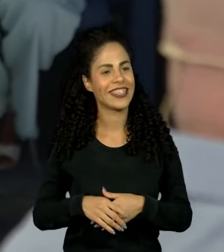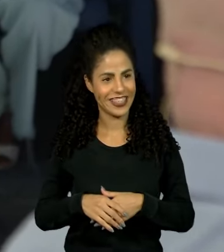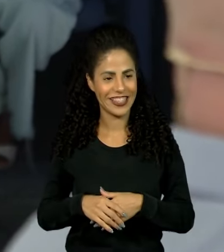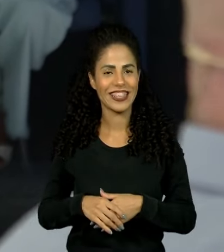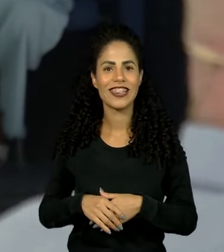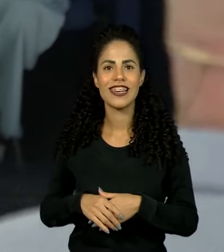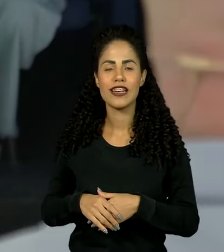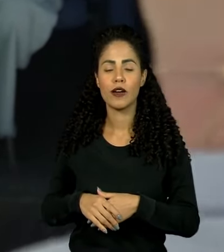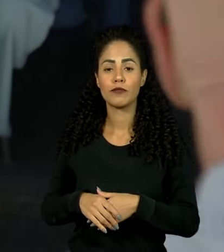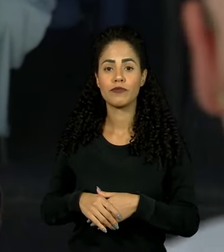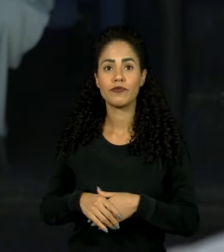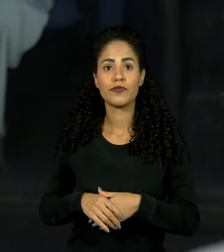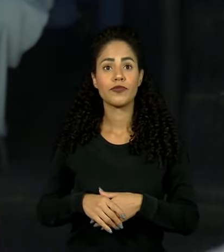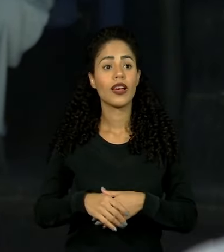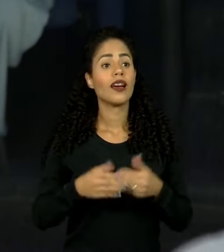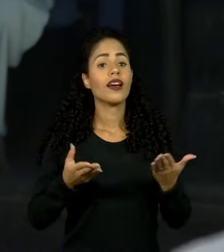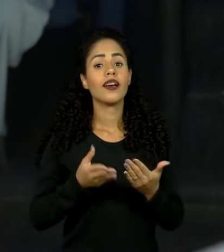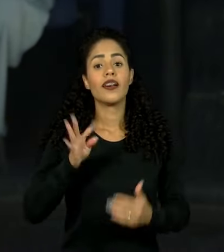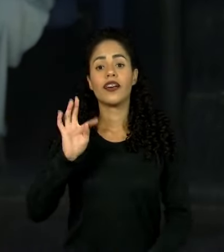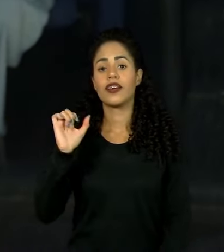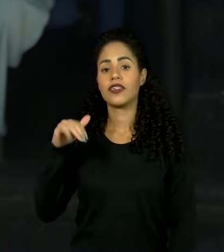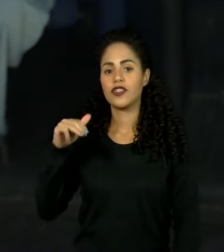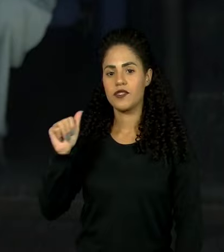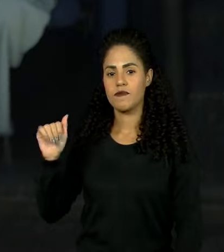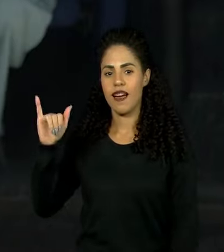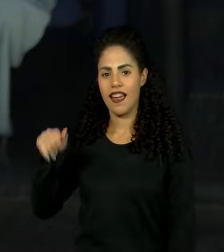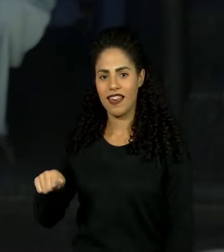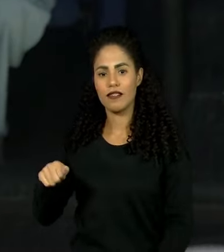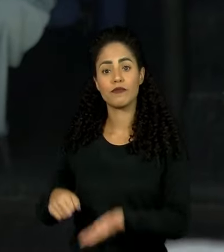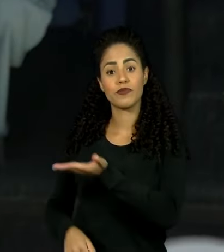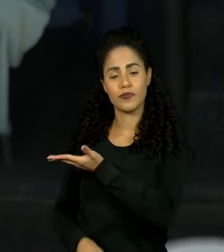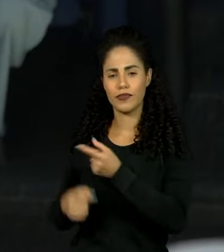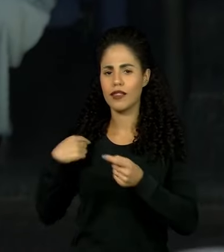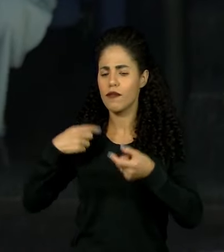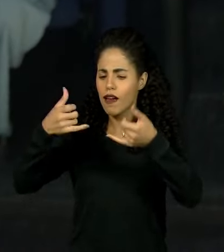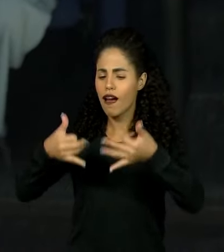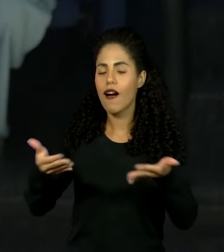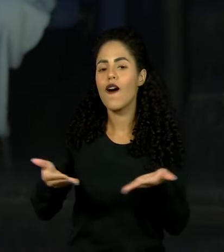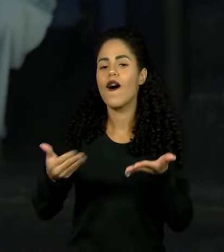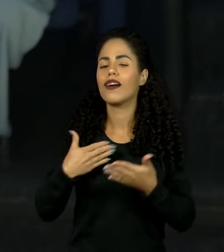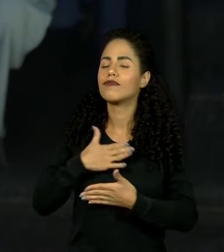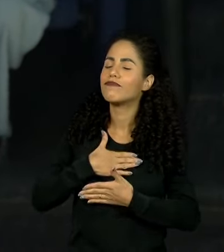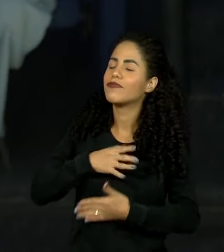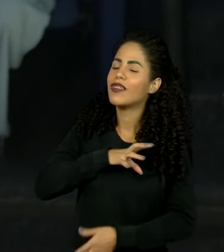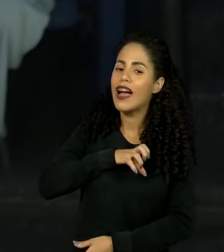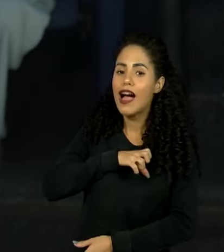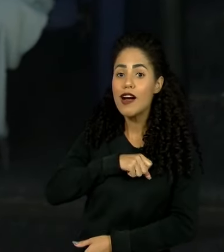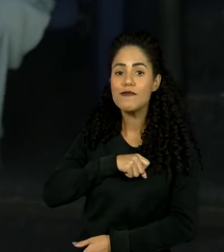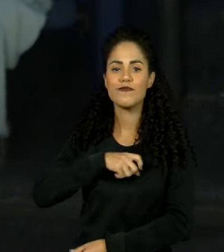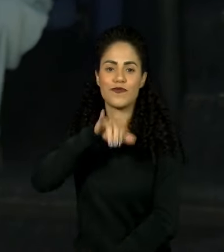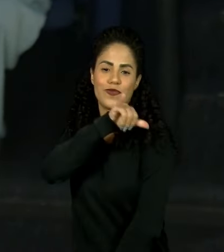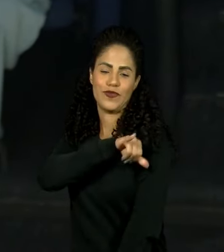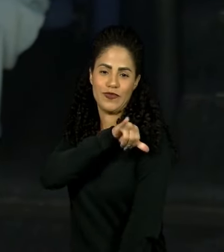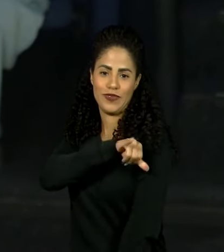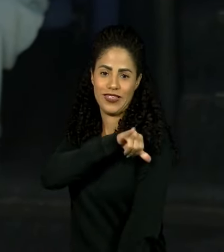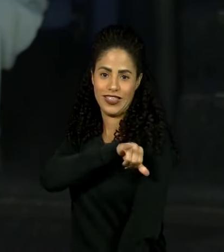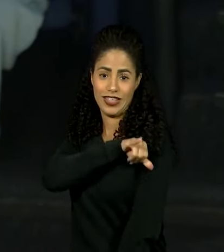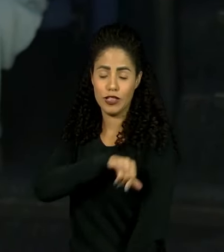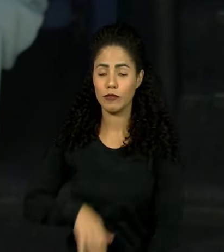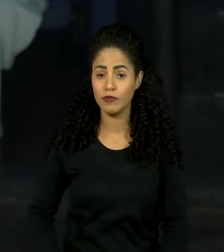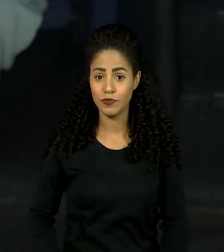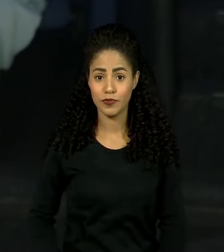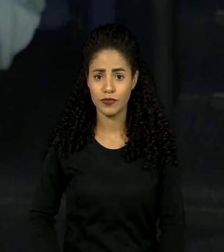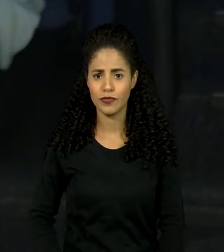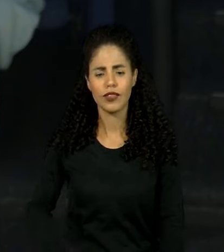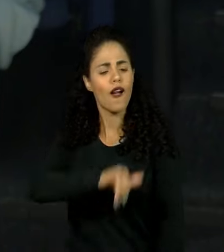aqui e nós vamos de Tim Maia para Noel Rosa e a sua declaração de amor ao Rio de Janeiro Rio